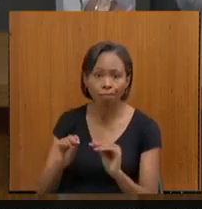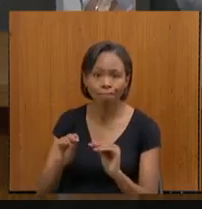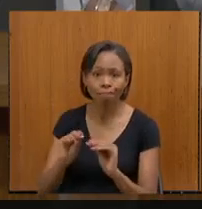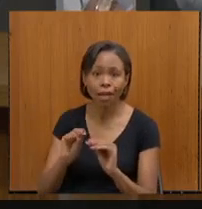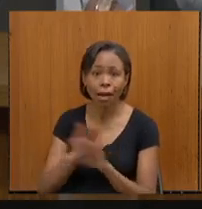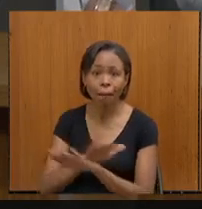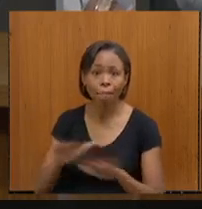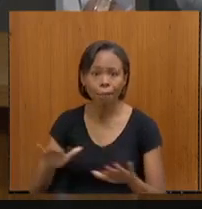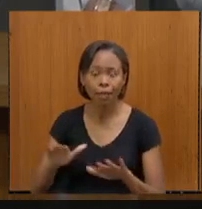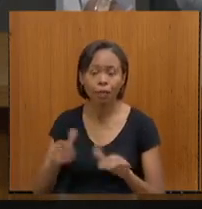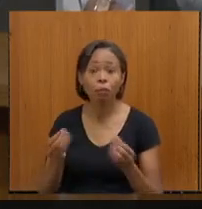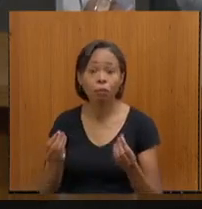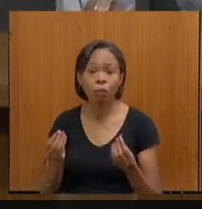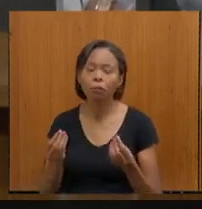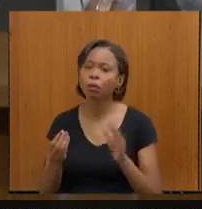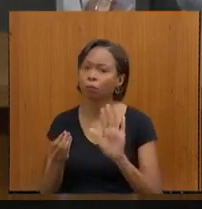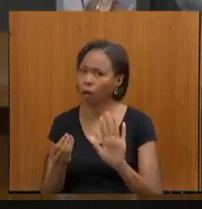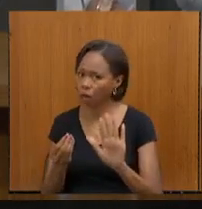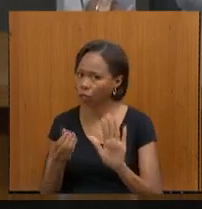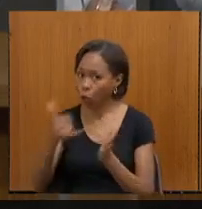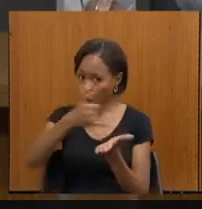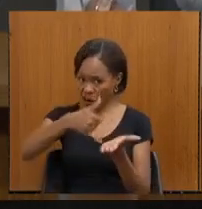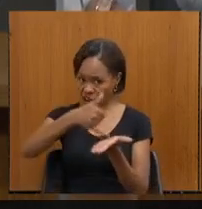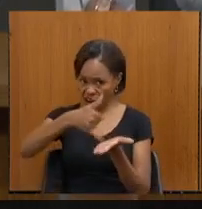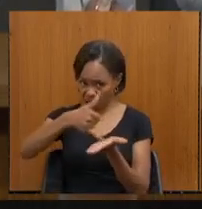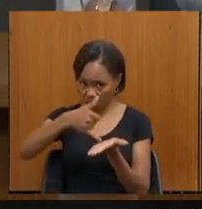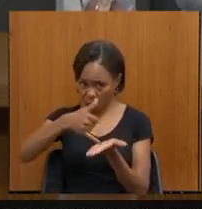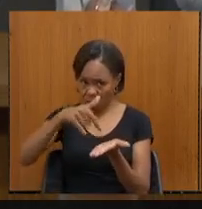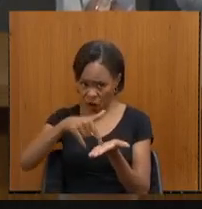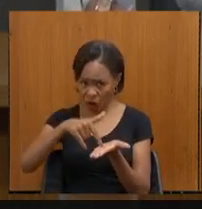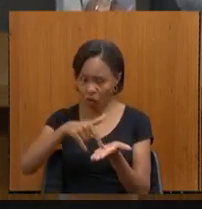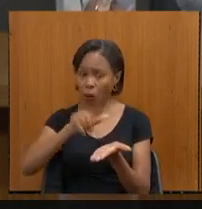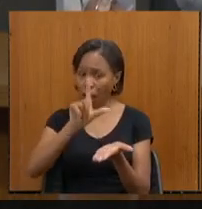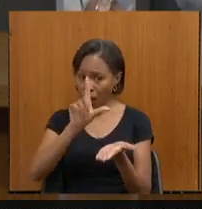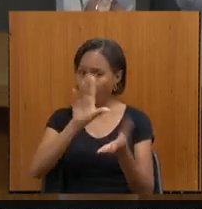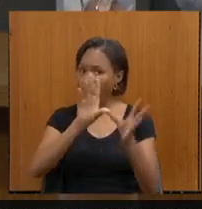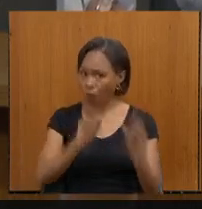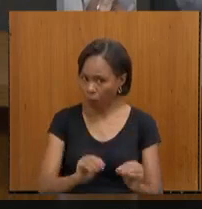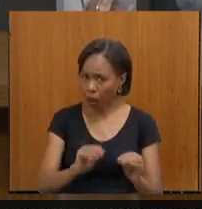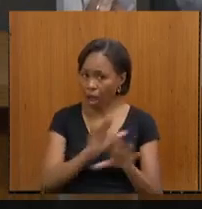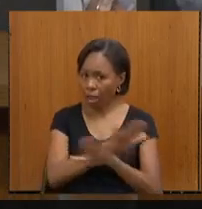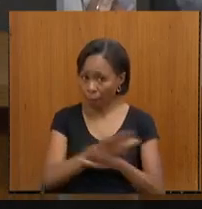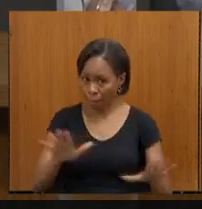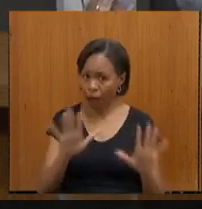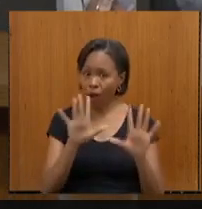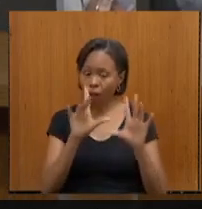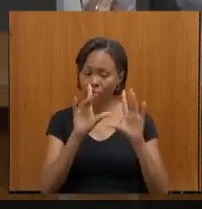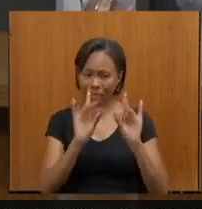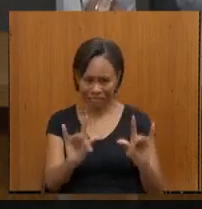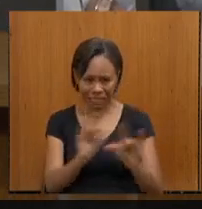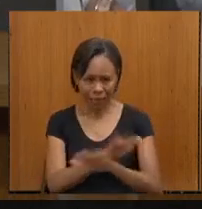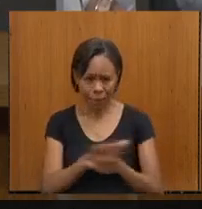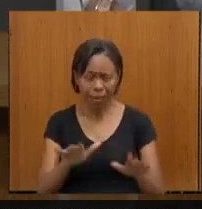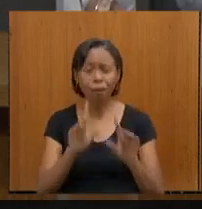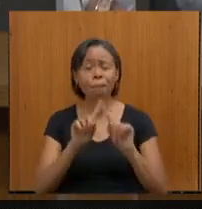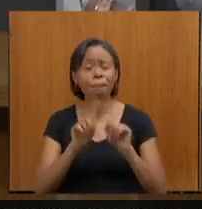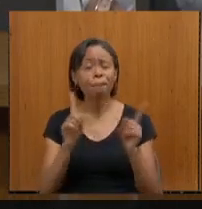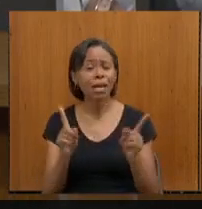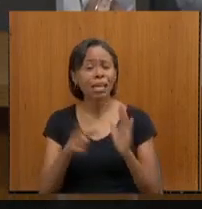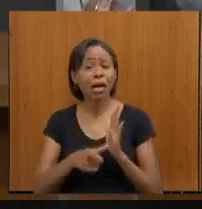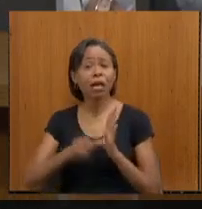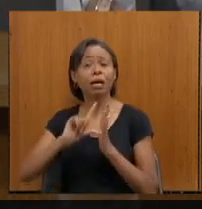afirmar que o óleo vai acabar antes que o óleo acabar a bom então isso é importante e